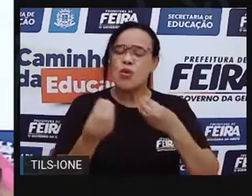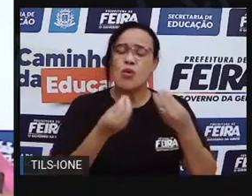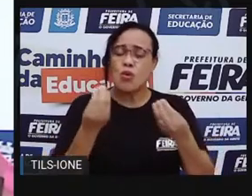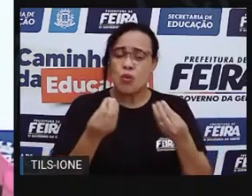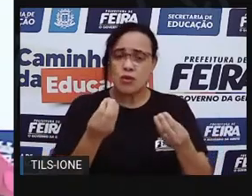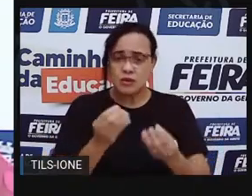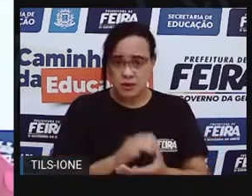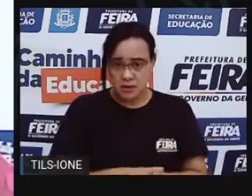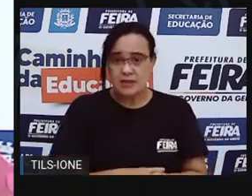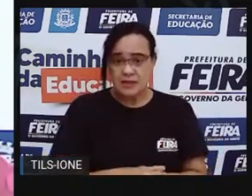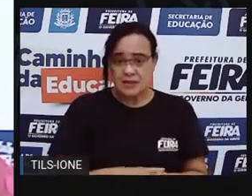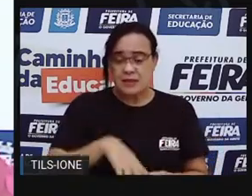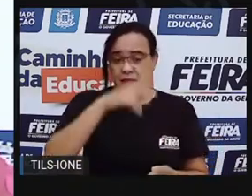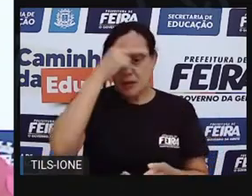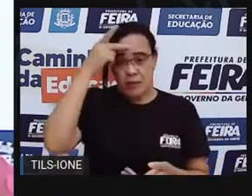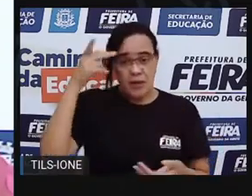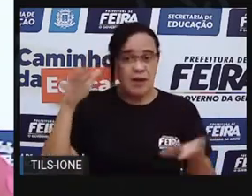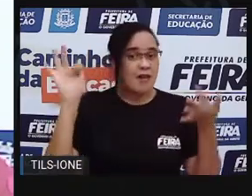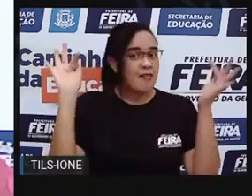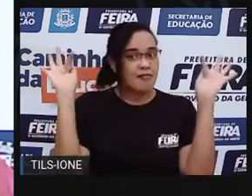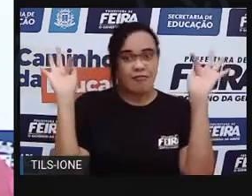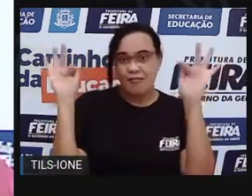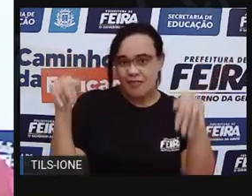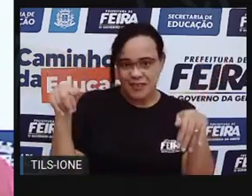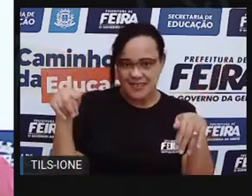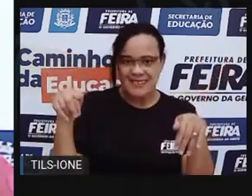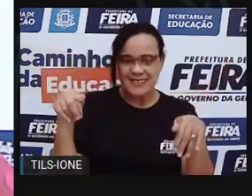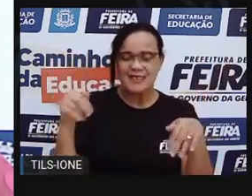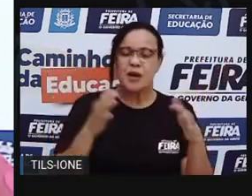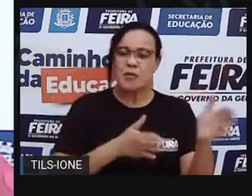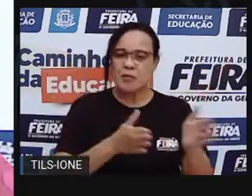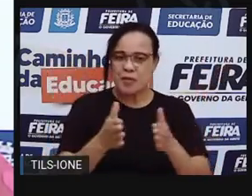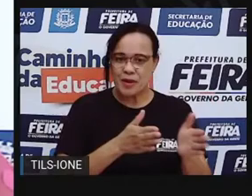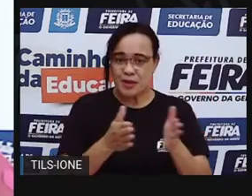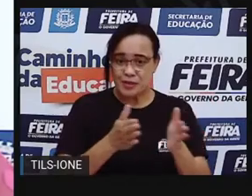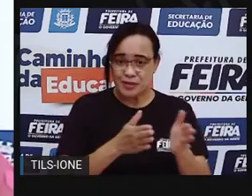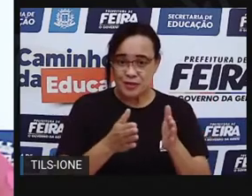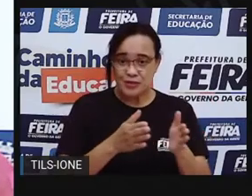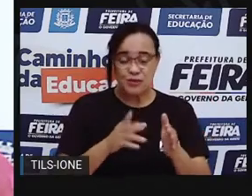hein? Quando as pessoas terminam um período de estudos, eles